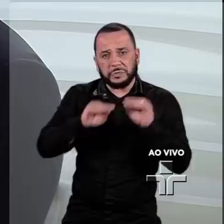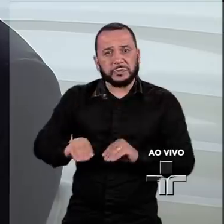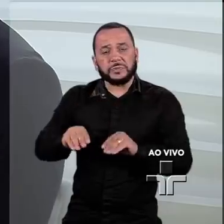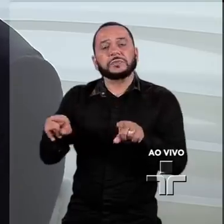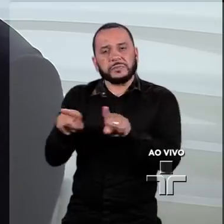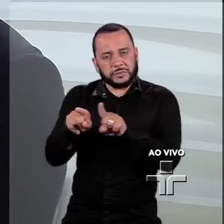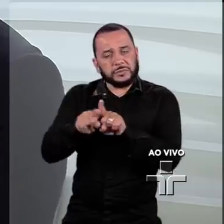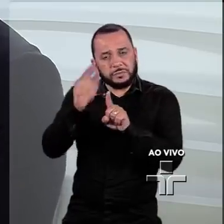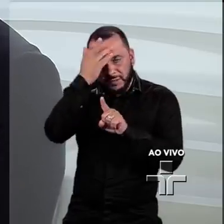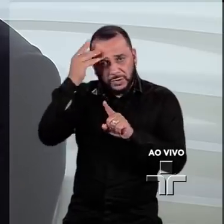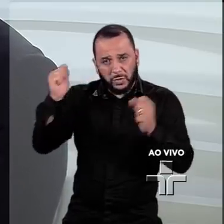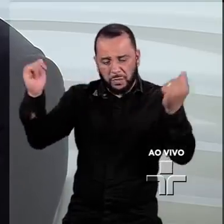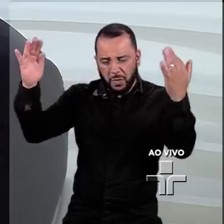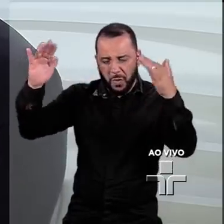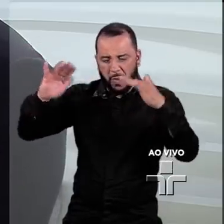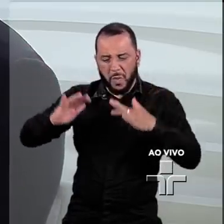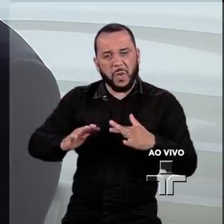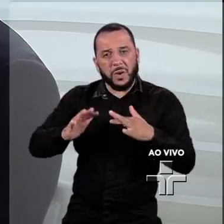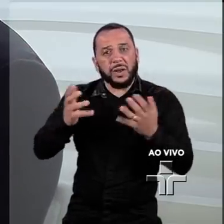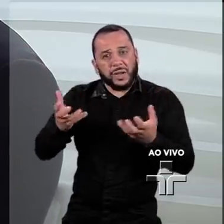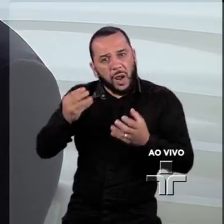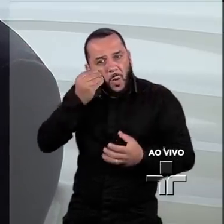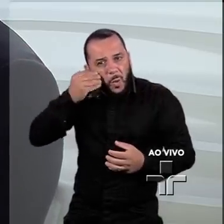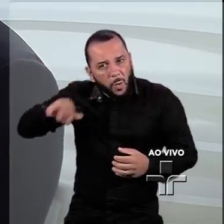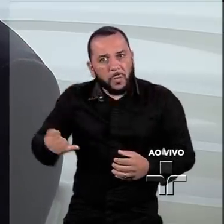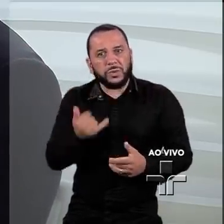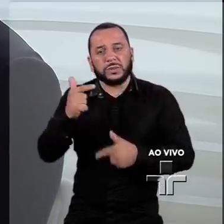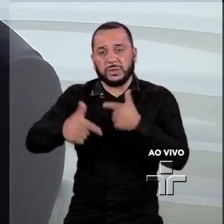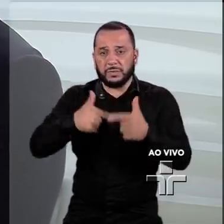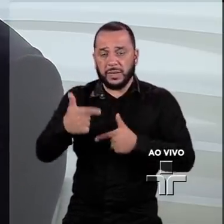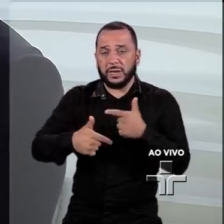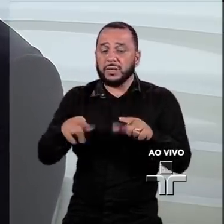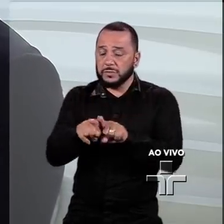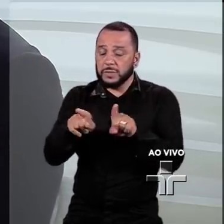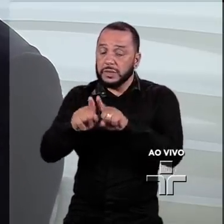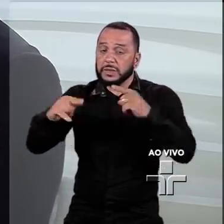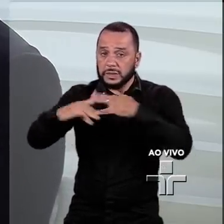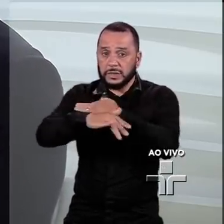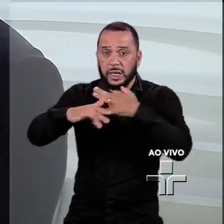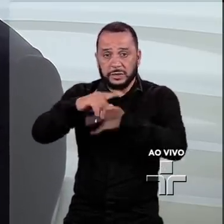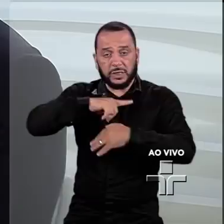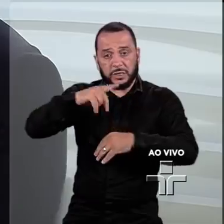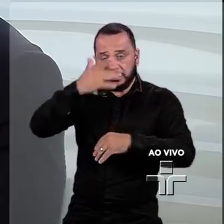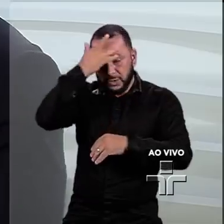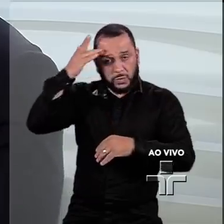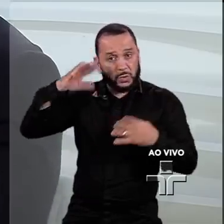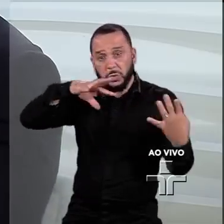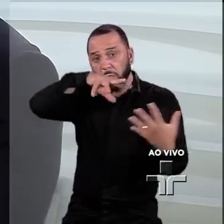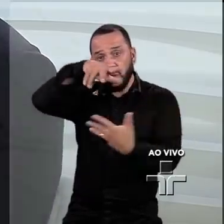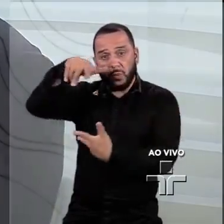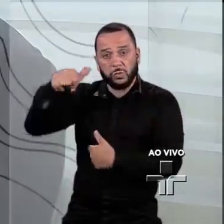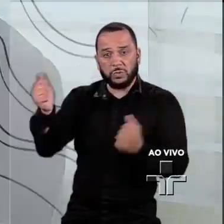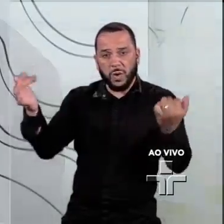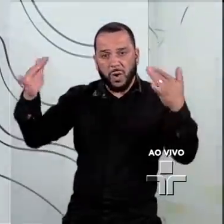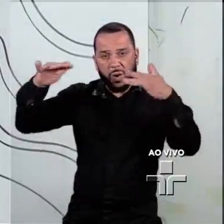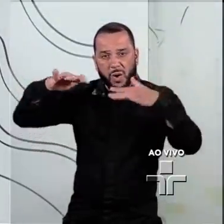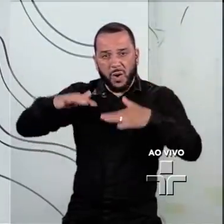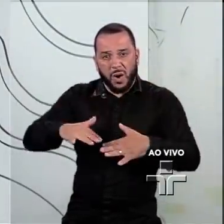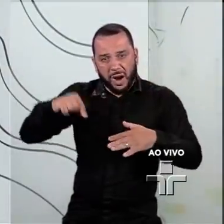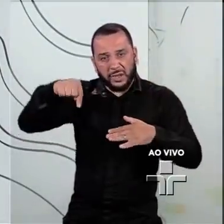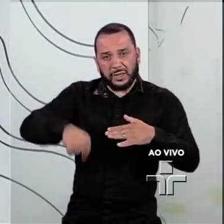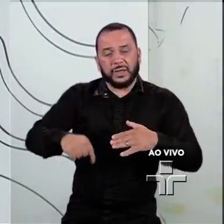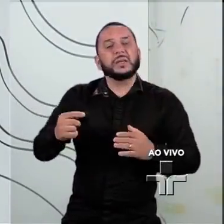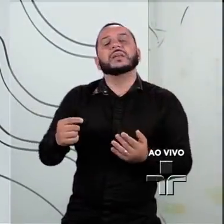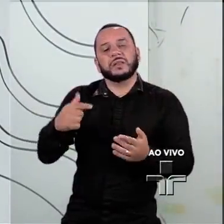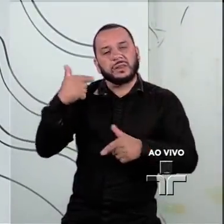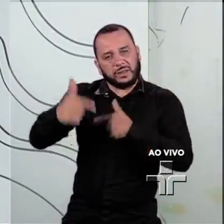cá vieram em busca de oportunidade. É a cidade que recebe gente do mundo inteiro e que as pessoas vêm para trabalhar. Aqui é a